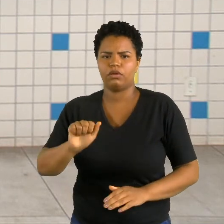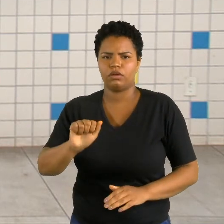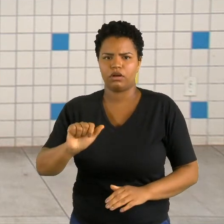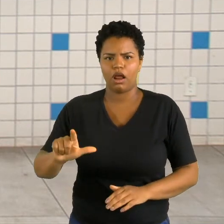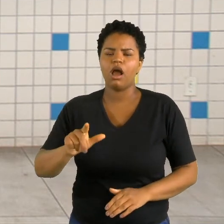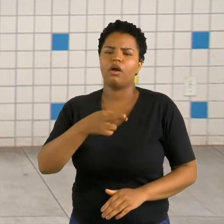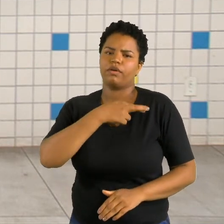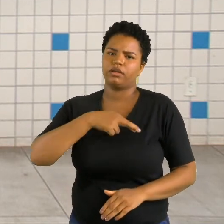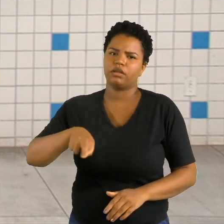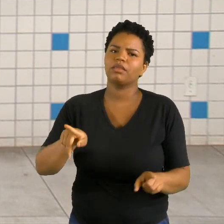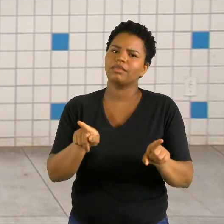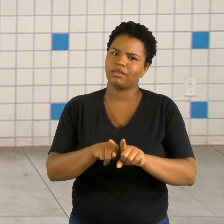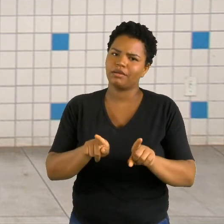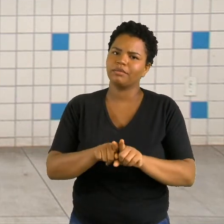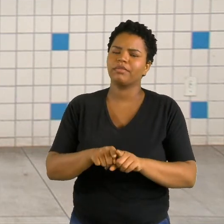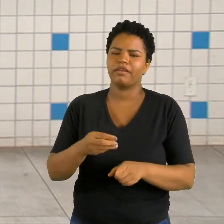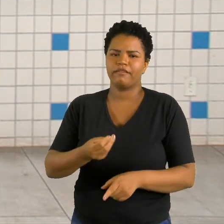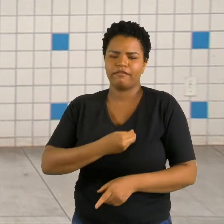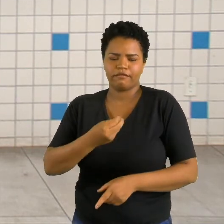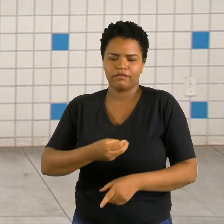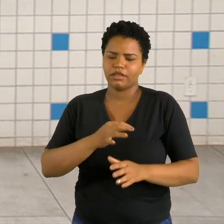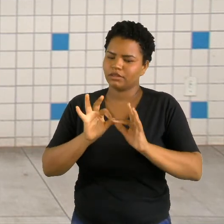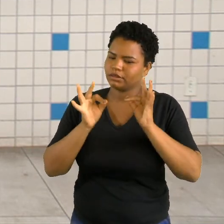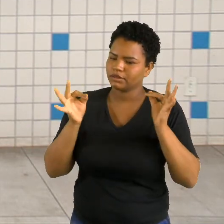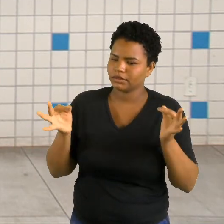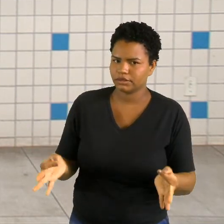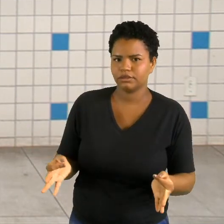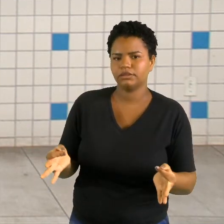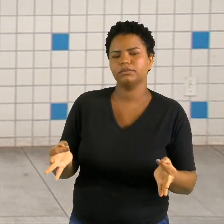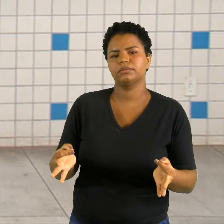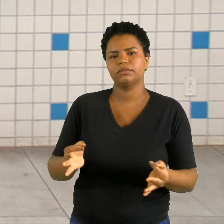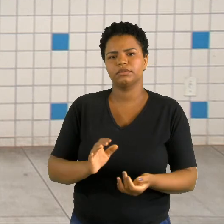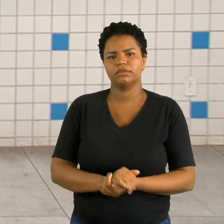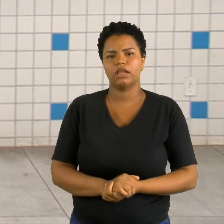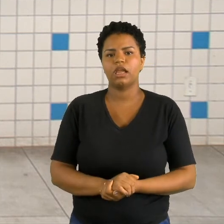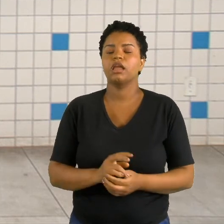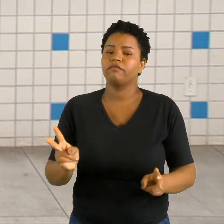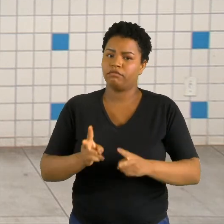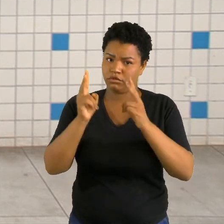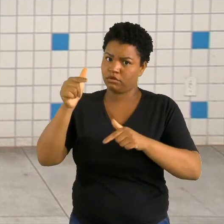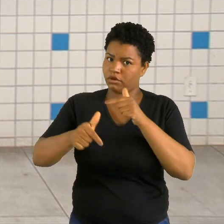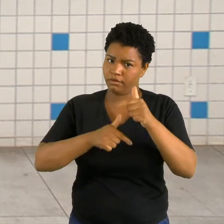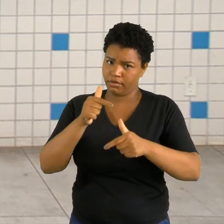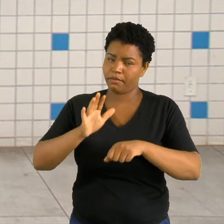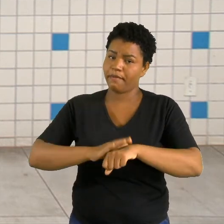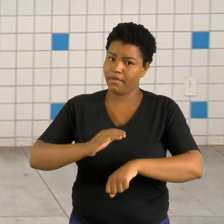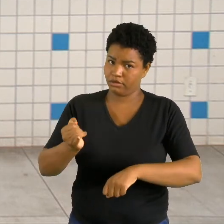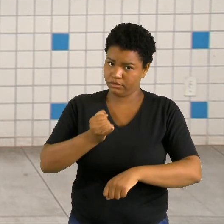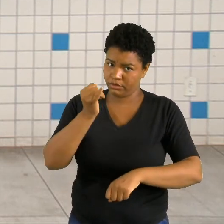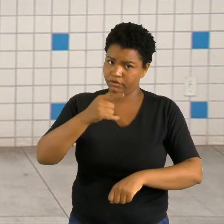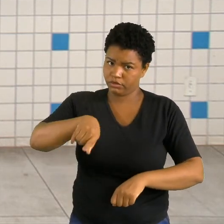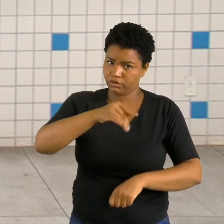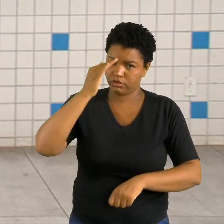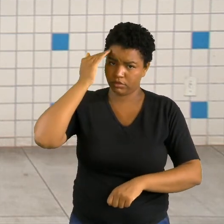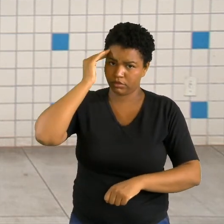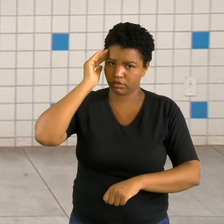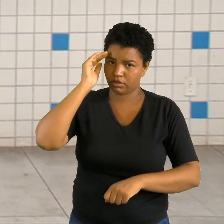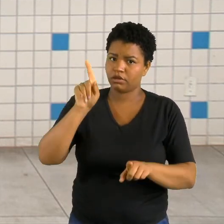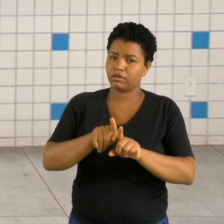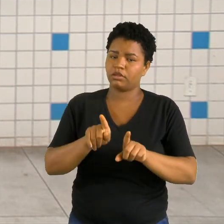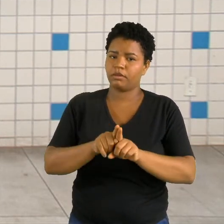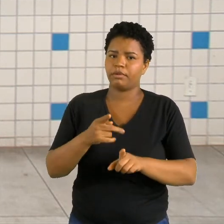sobre os principais pontos da doutrina calvinista. Tá? O calvinismo ele negou, tá, o culto aos santos e à